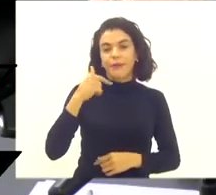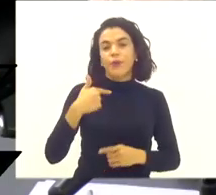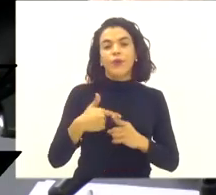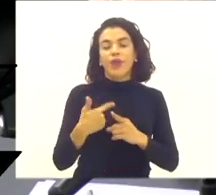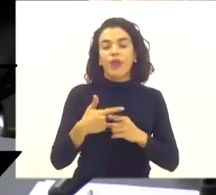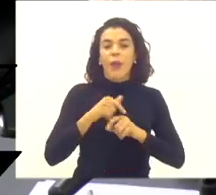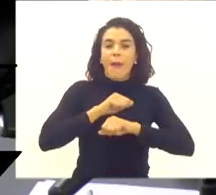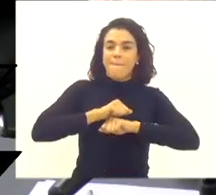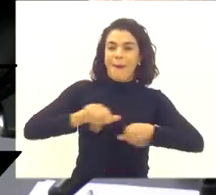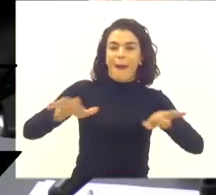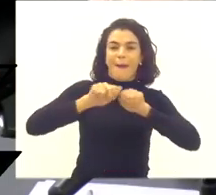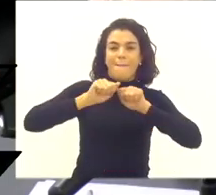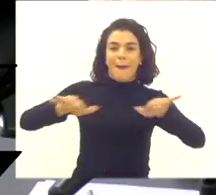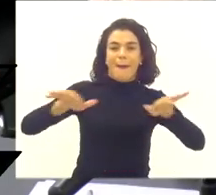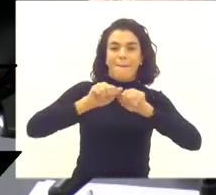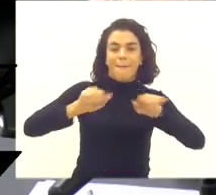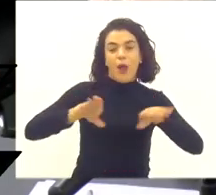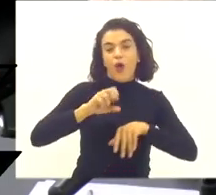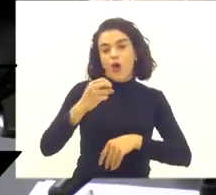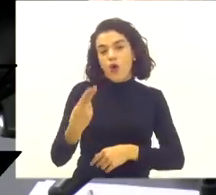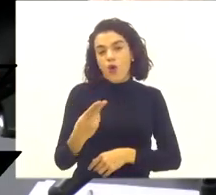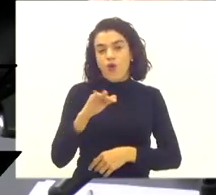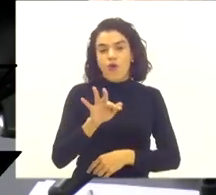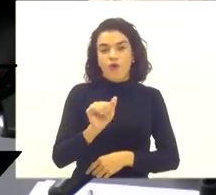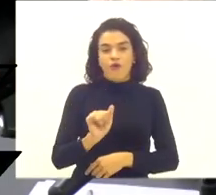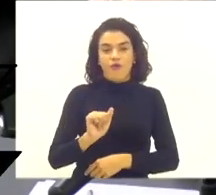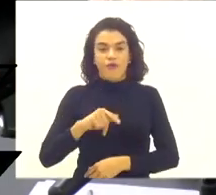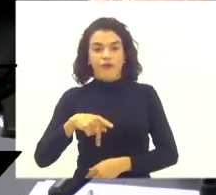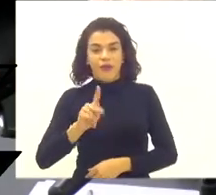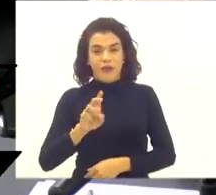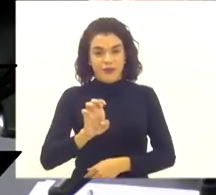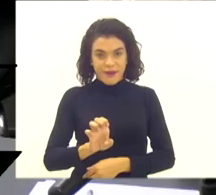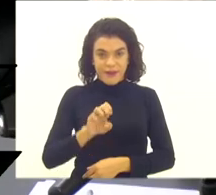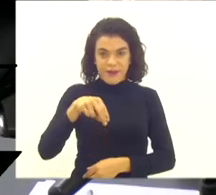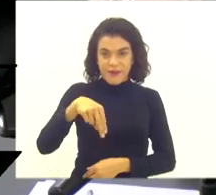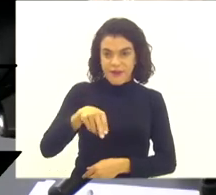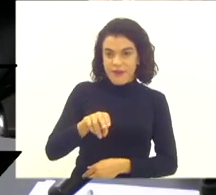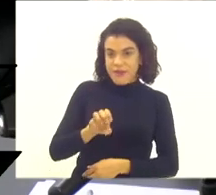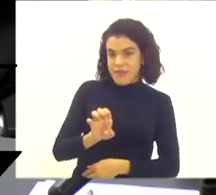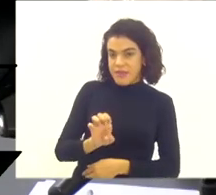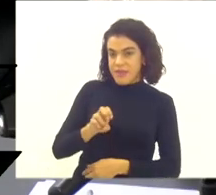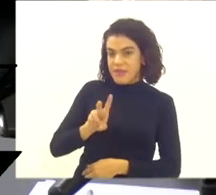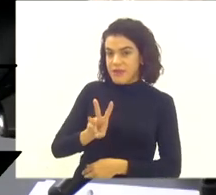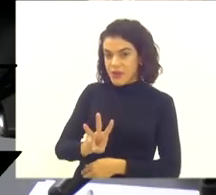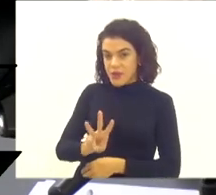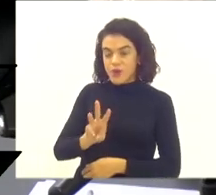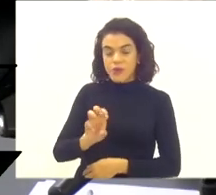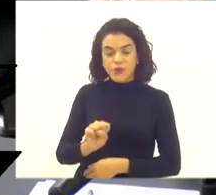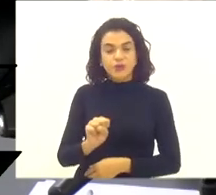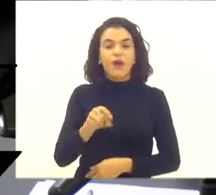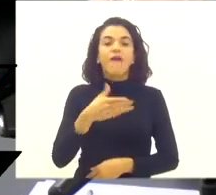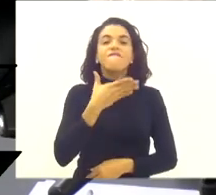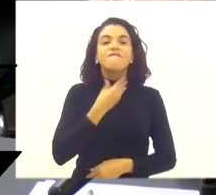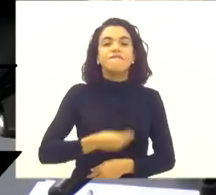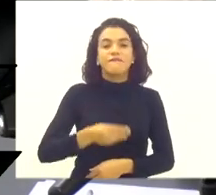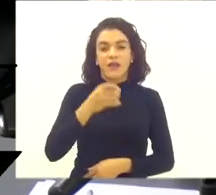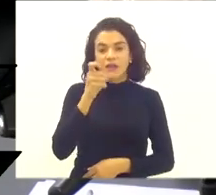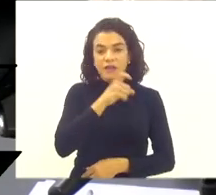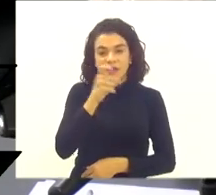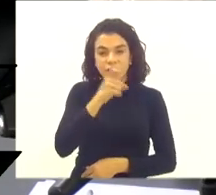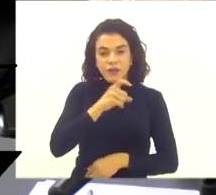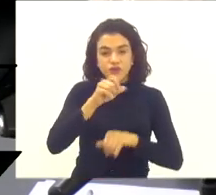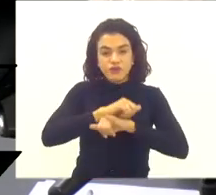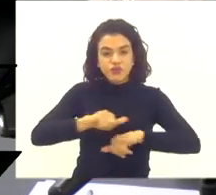de desinformação ou fake News enfim são vários aí os conceitos também que a gente trabalha disseminação de discurso